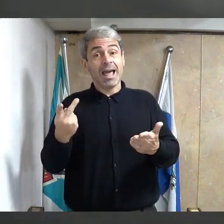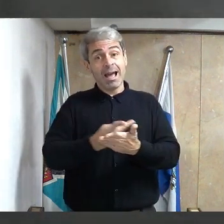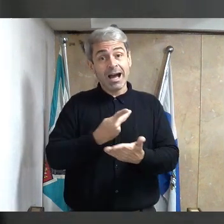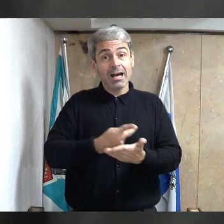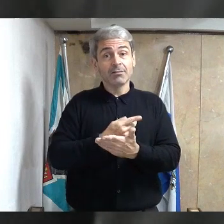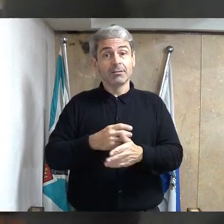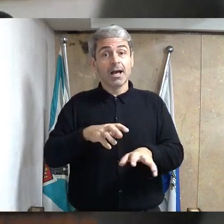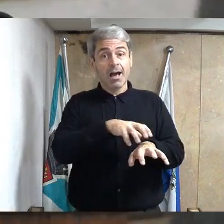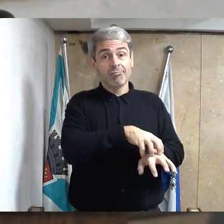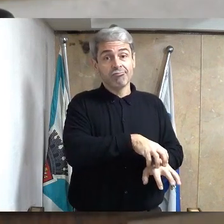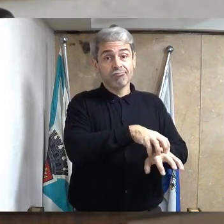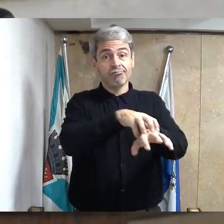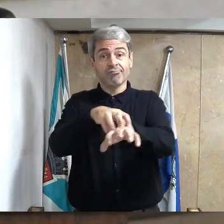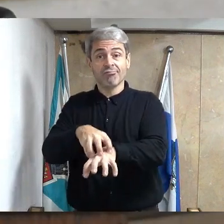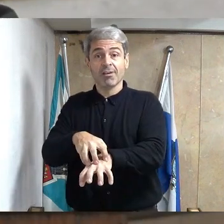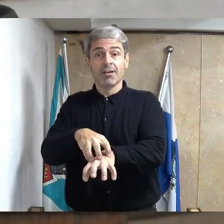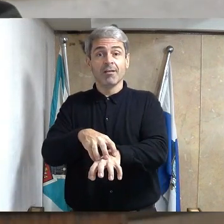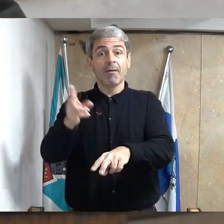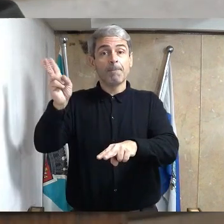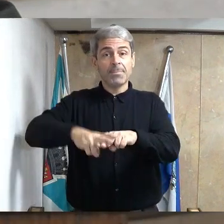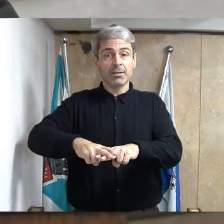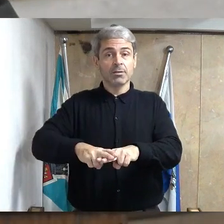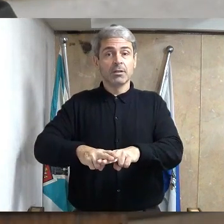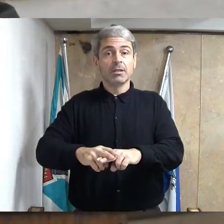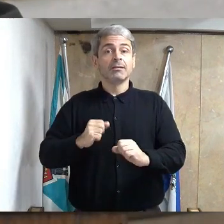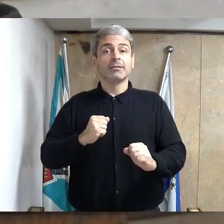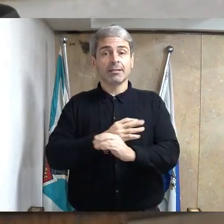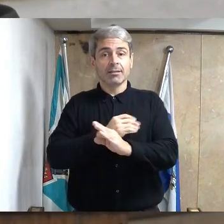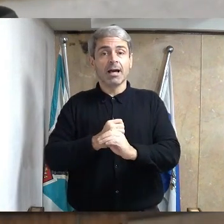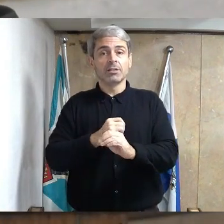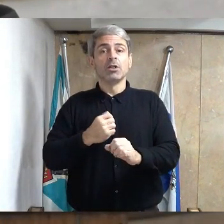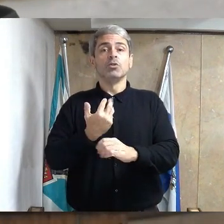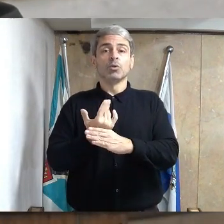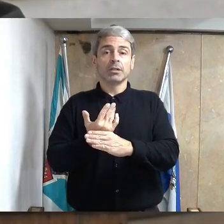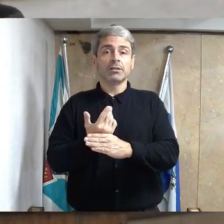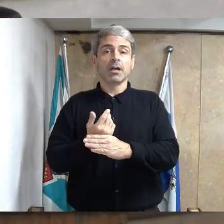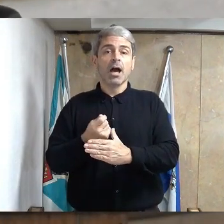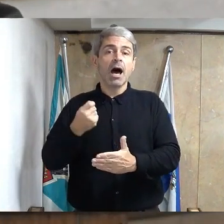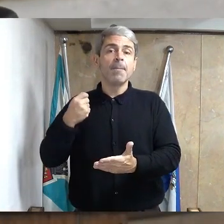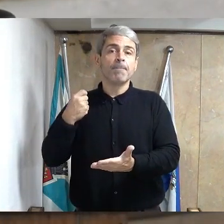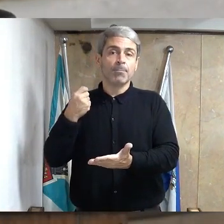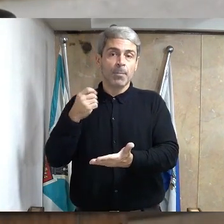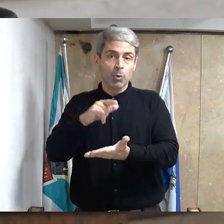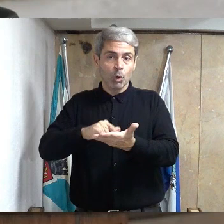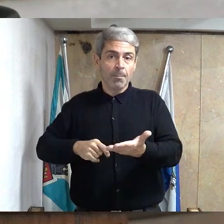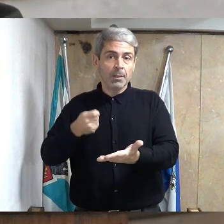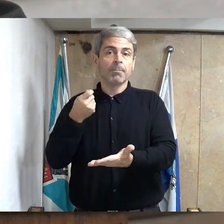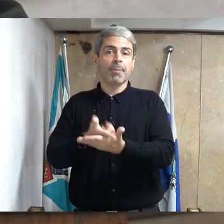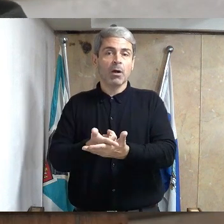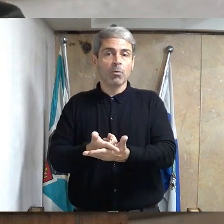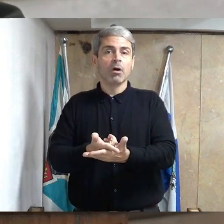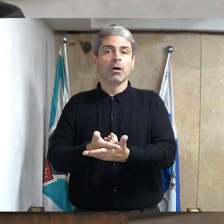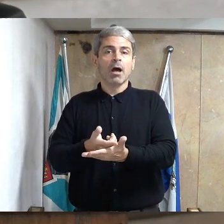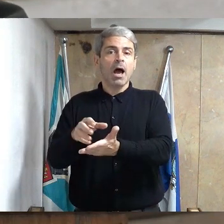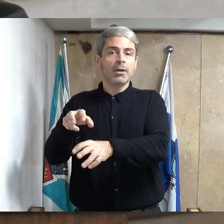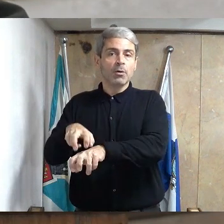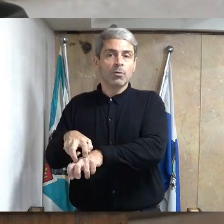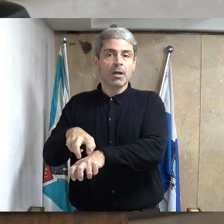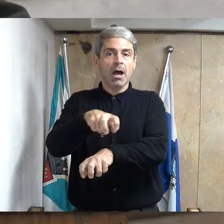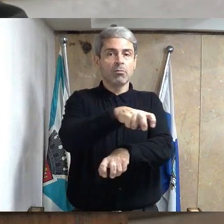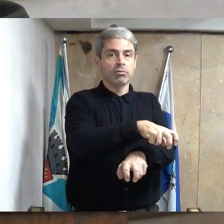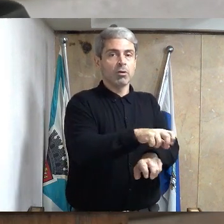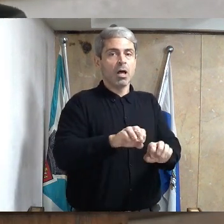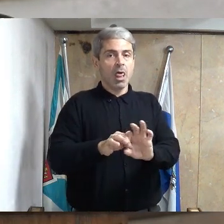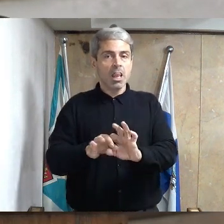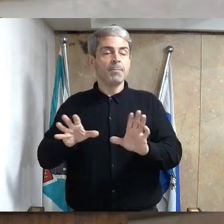Caxias. E ali pagou os documentos e aí tiraram o carro dele. Então, aí, nós que estamos com o